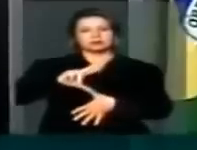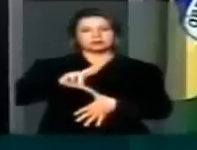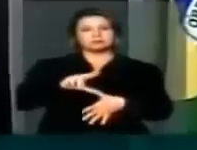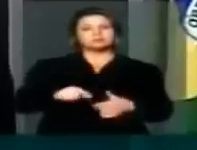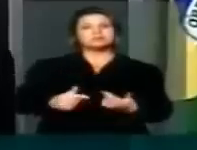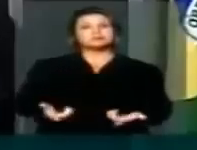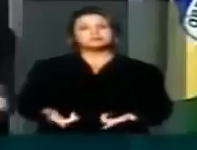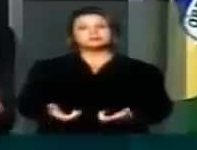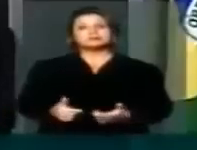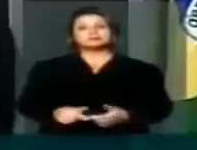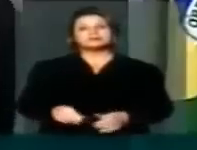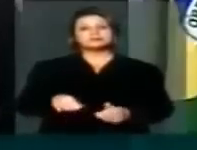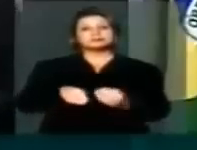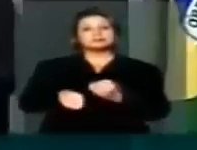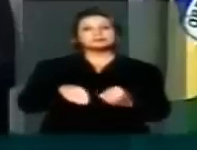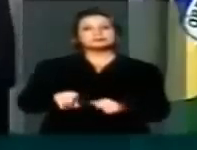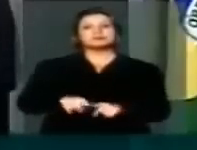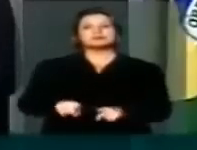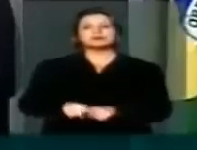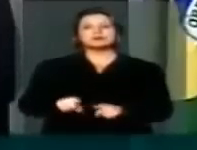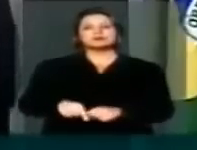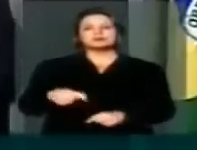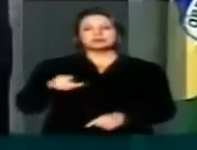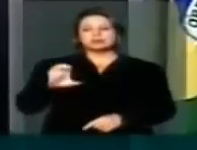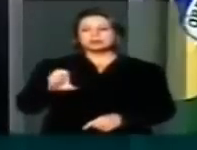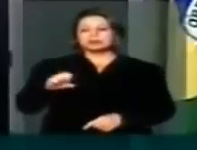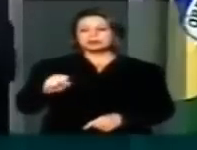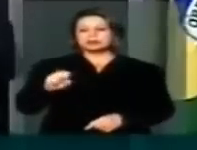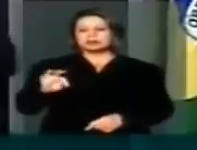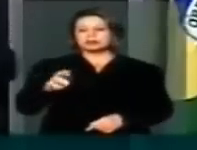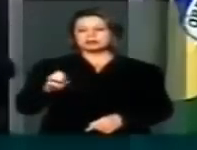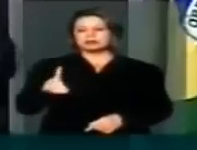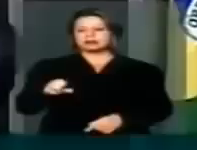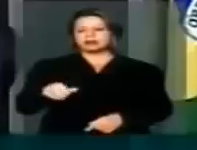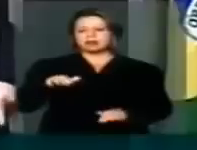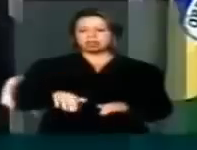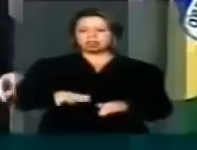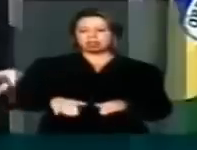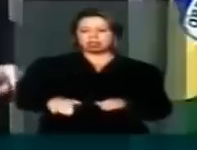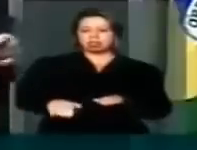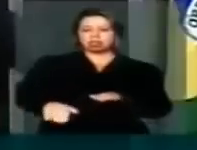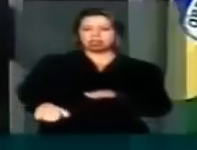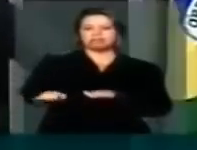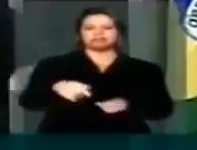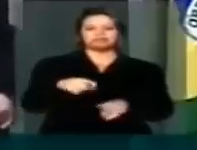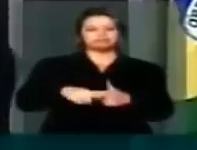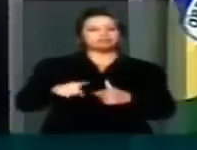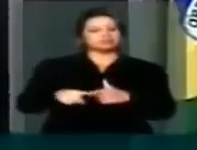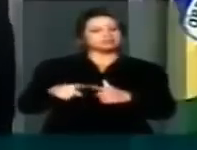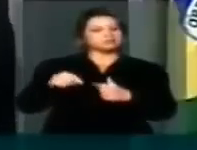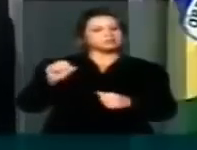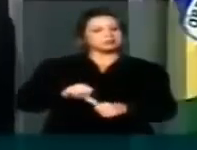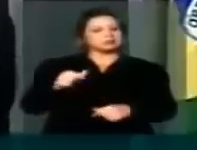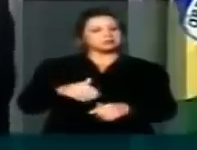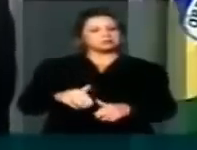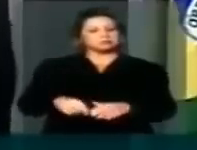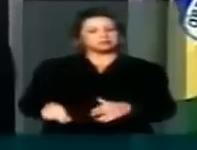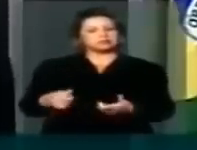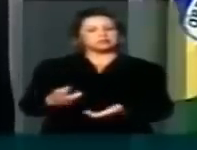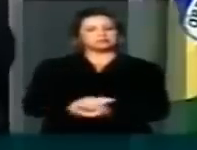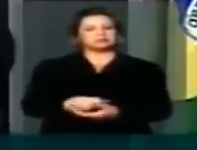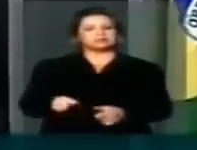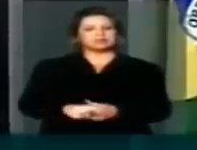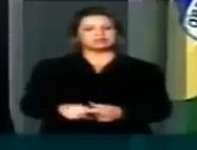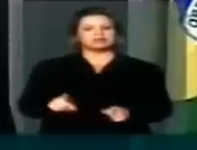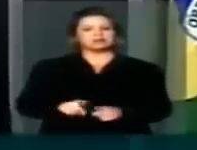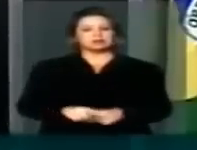Latina, aquele que enfrenta as estradas que são as piores em países produtores como o nosso. O que